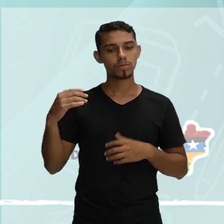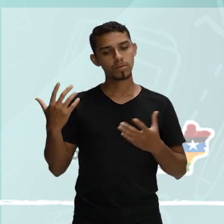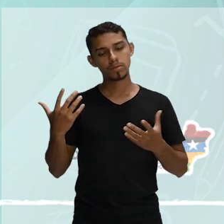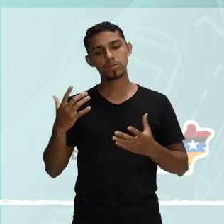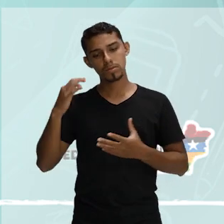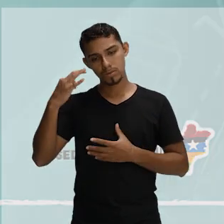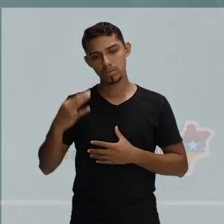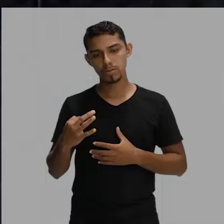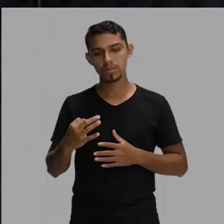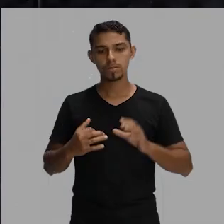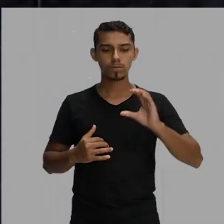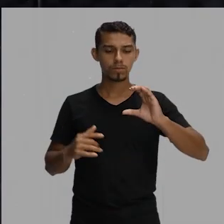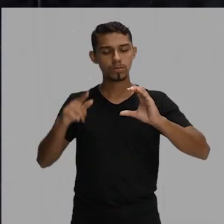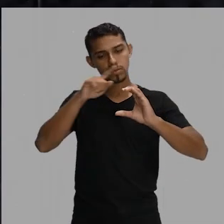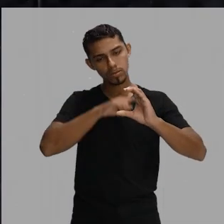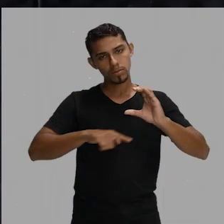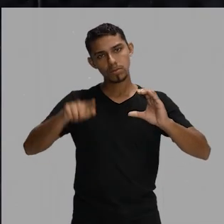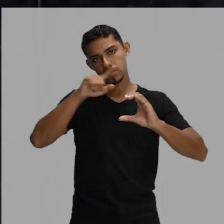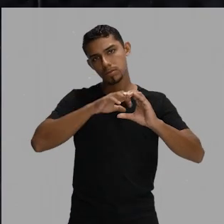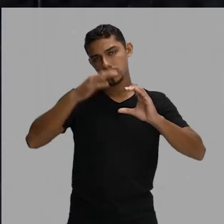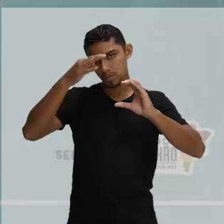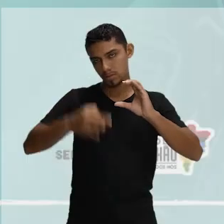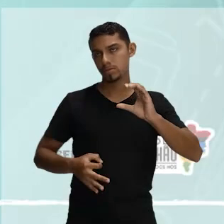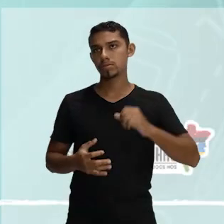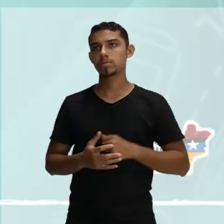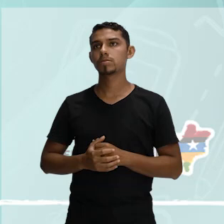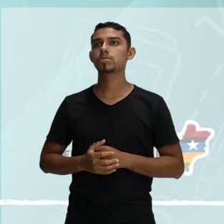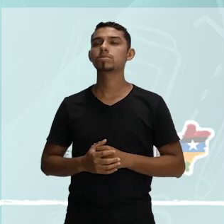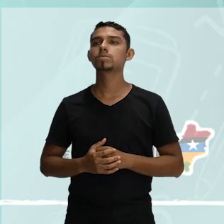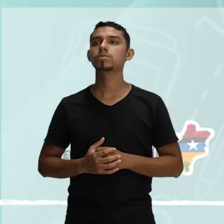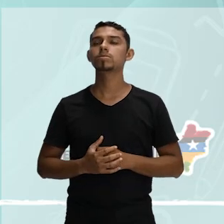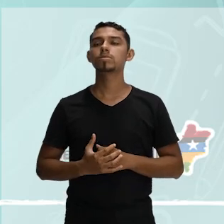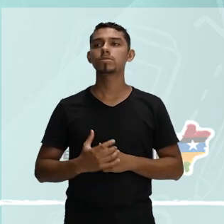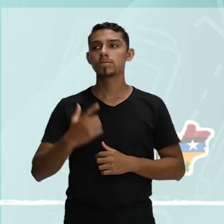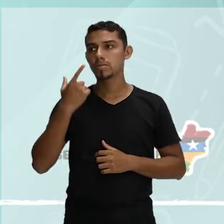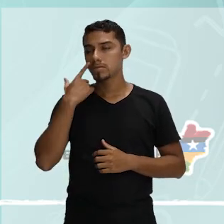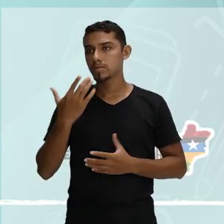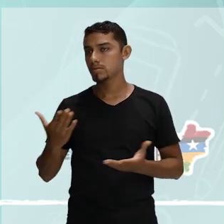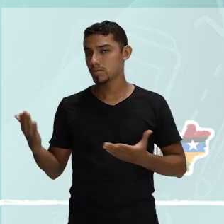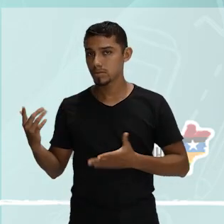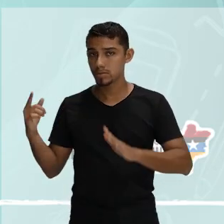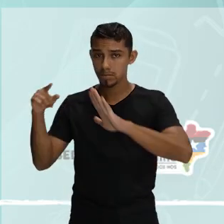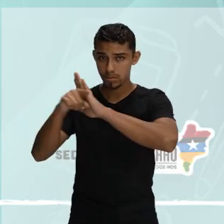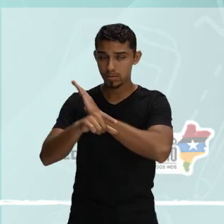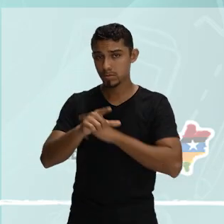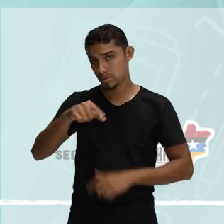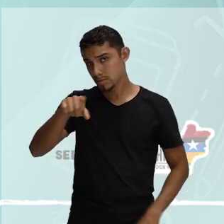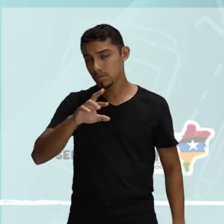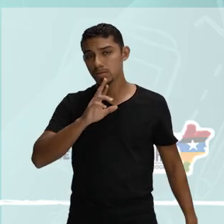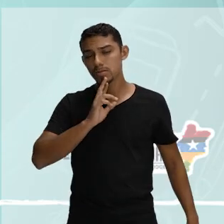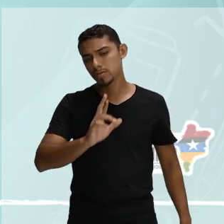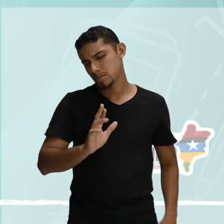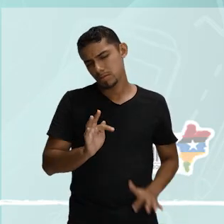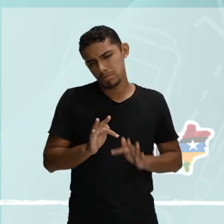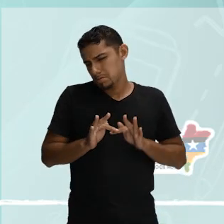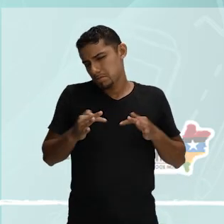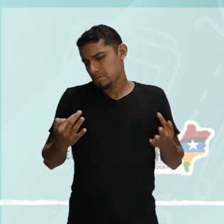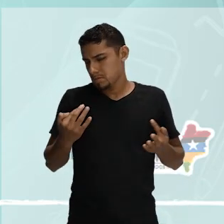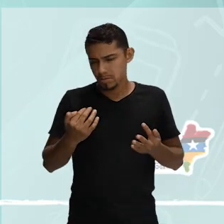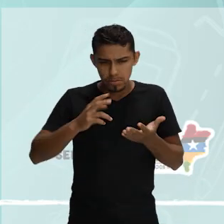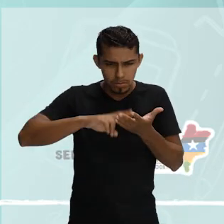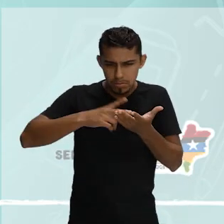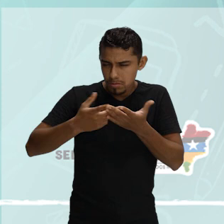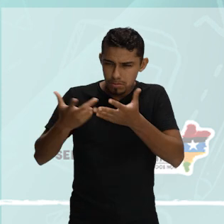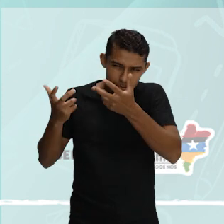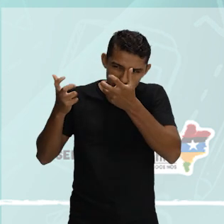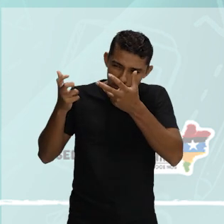eu já vi que é a letra C. Ok, pessoal? Isso aqui, essa questão para você responder, é simplesmente uma interpretação